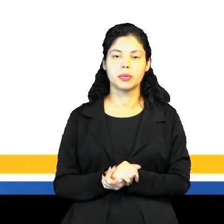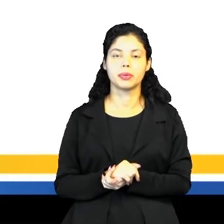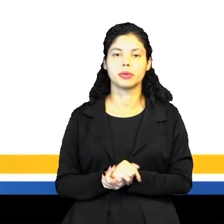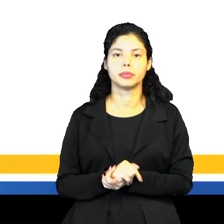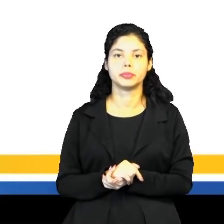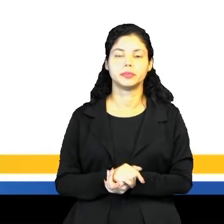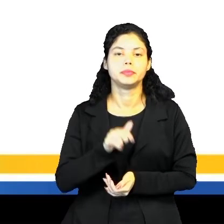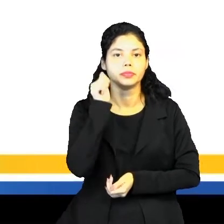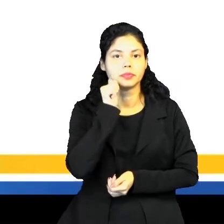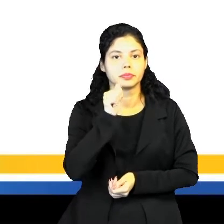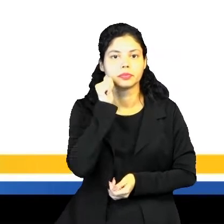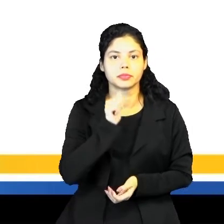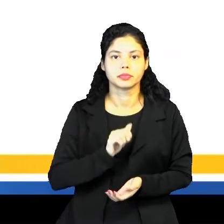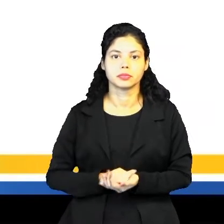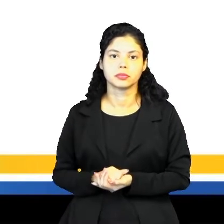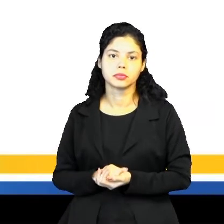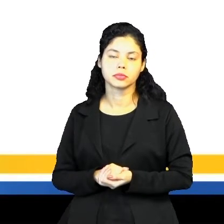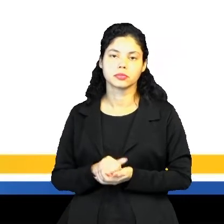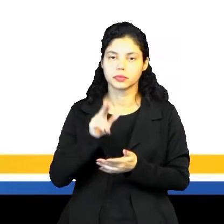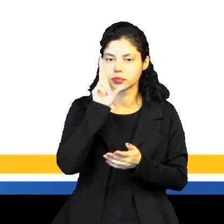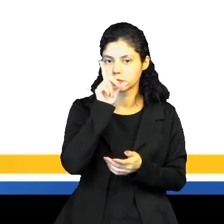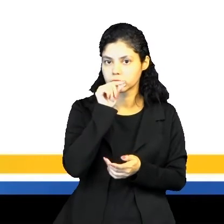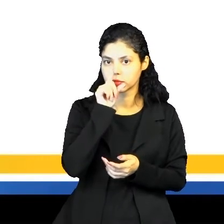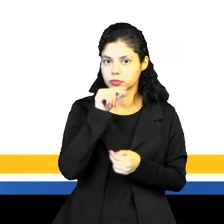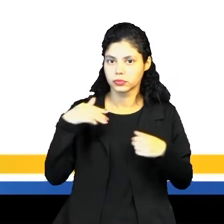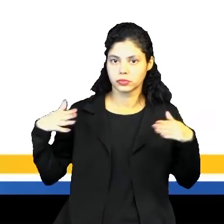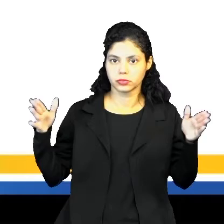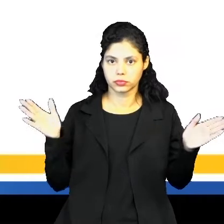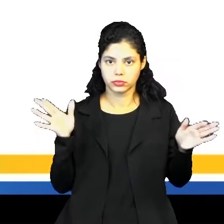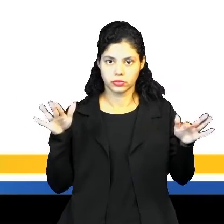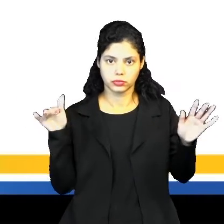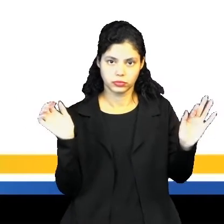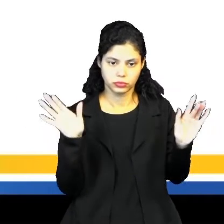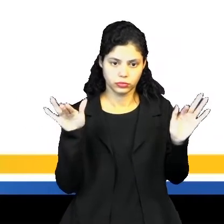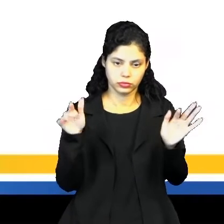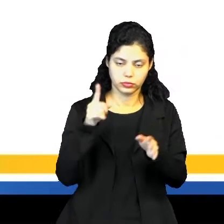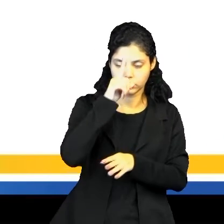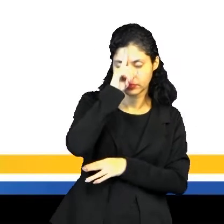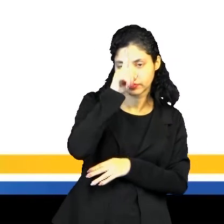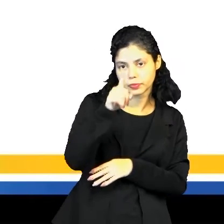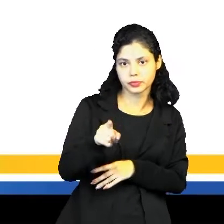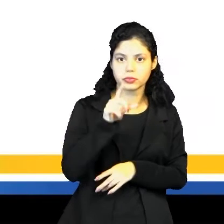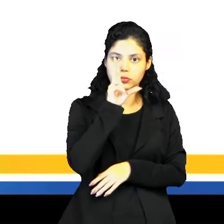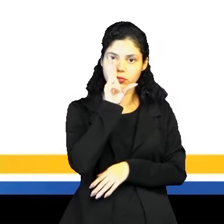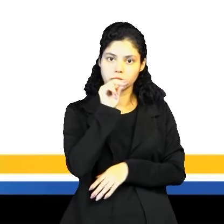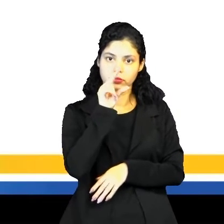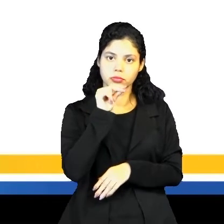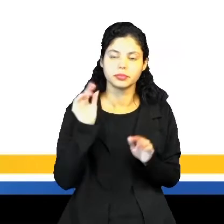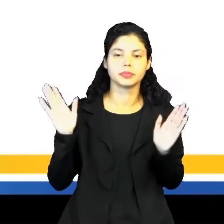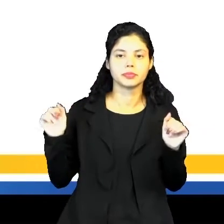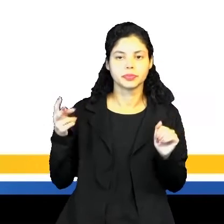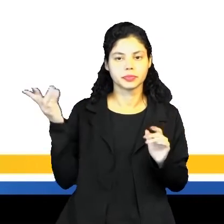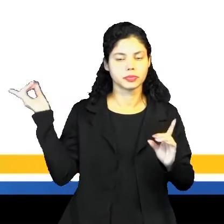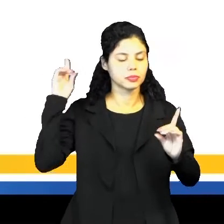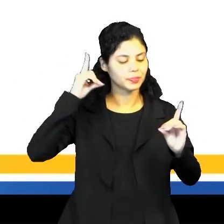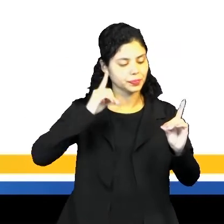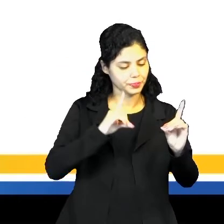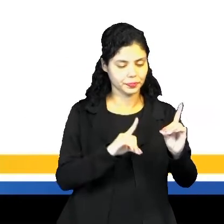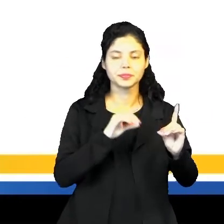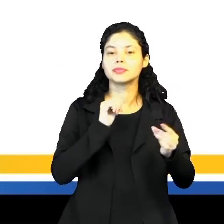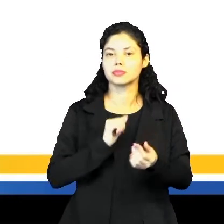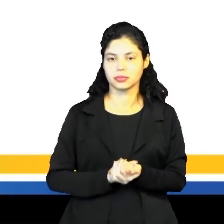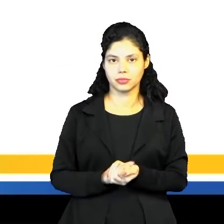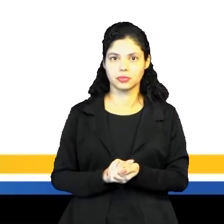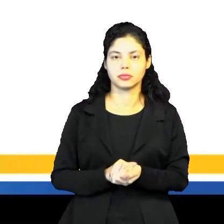fala que a mulher, os pássaros, né? Ela é como a dona da natureza, onde até os pássaros vêm até